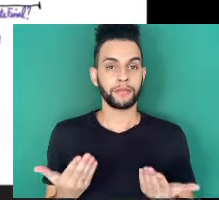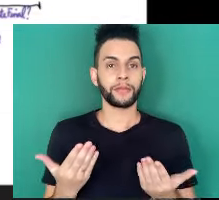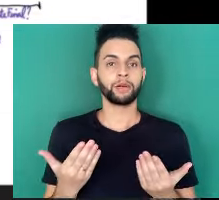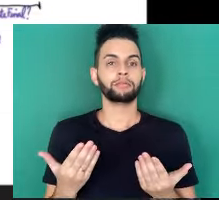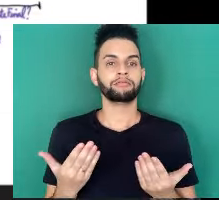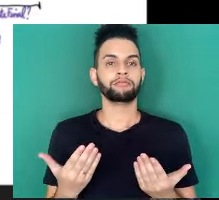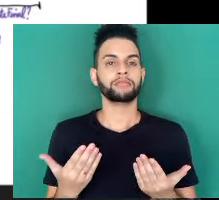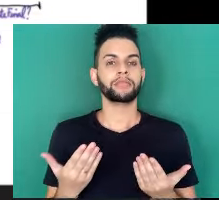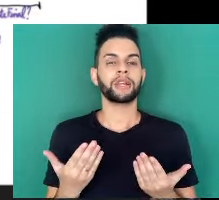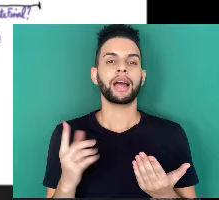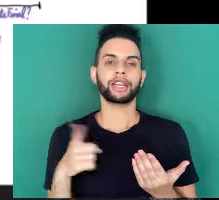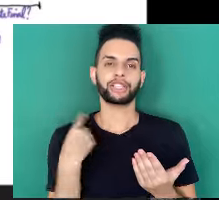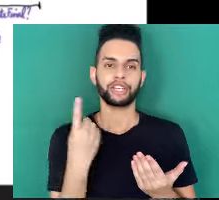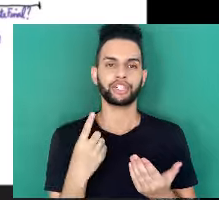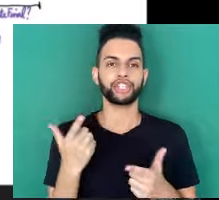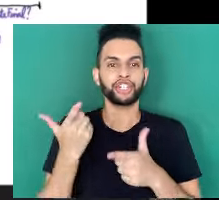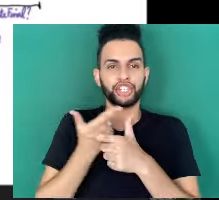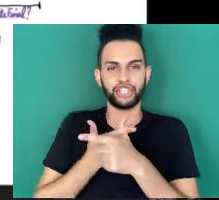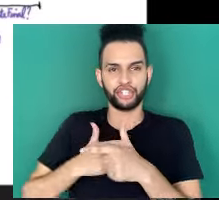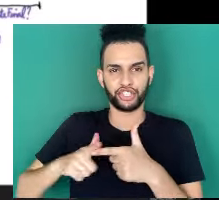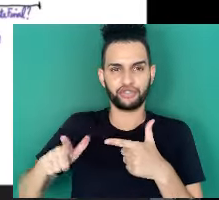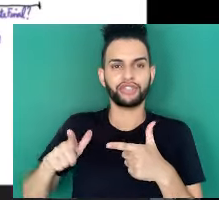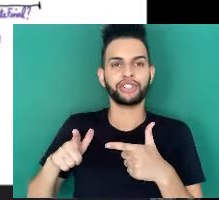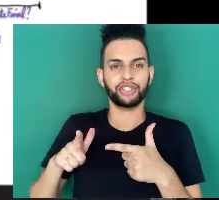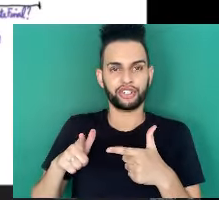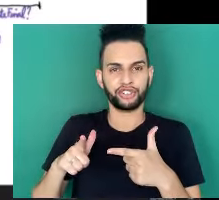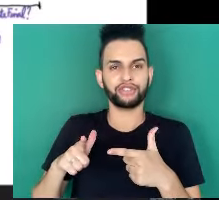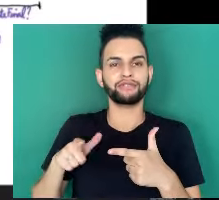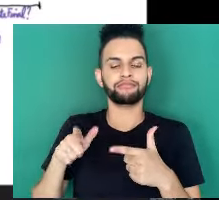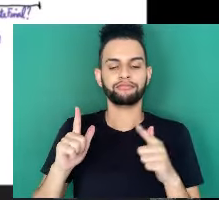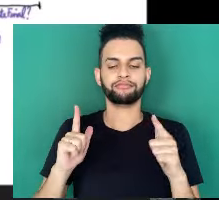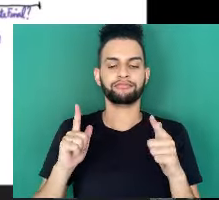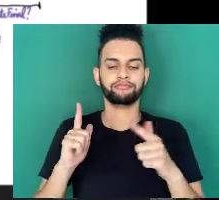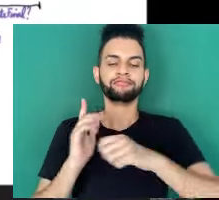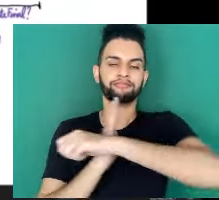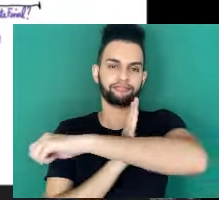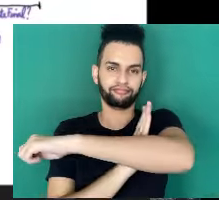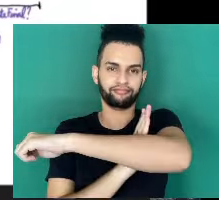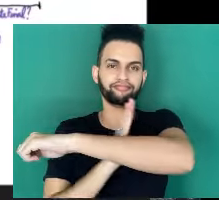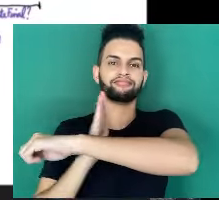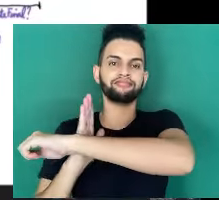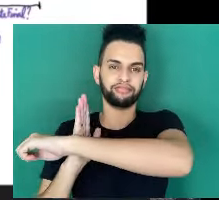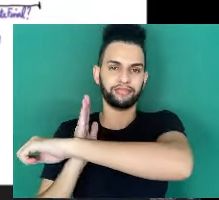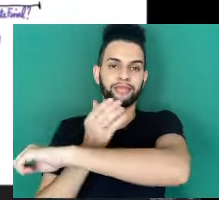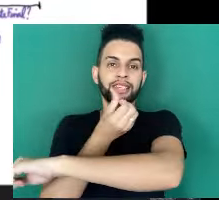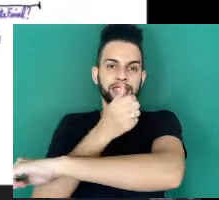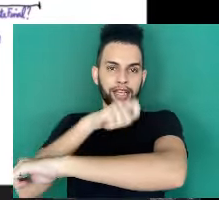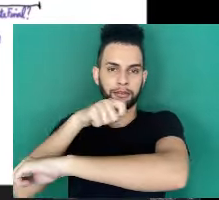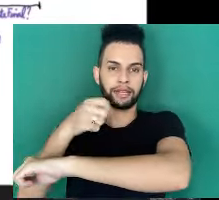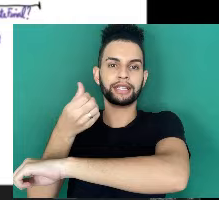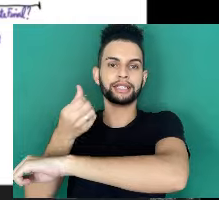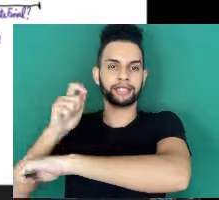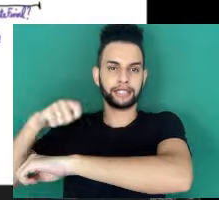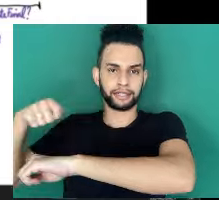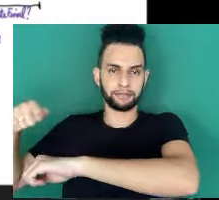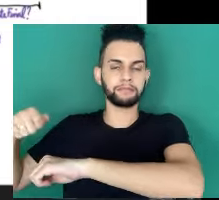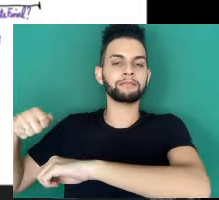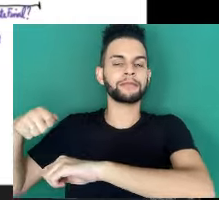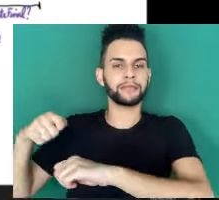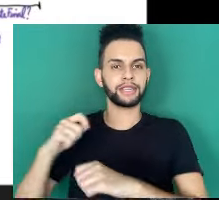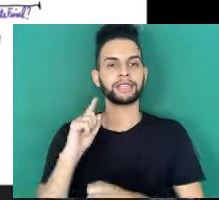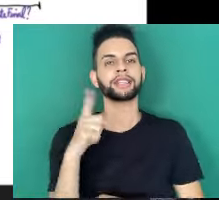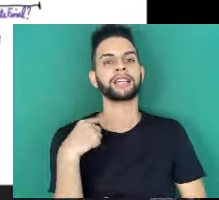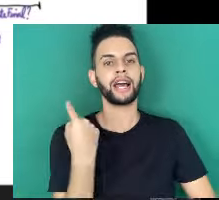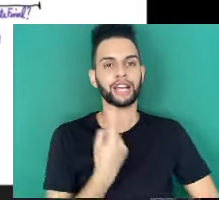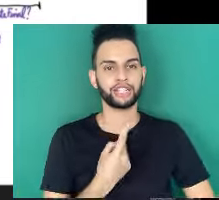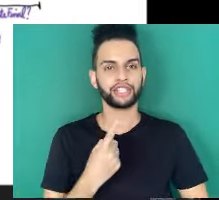Então, aparentemente, quando a gente divide aqui, né, o período em 2, né, a